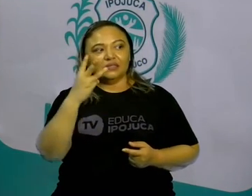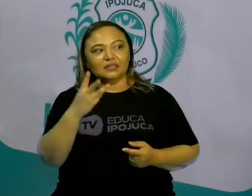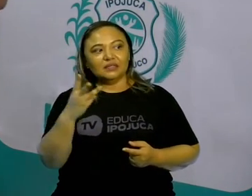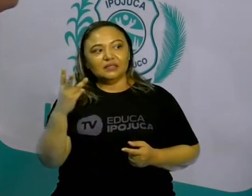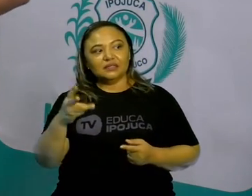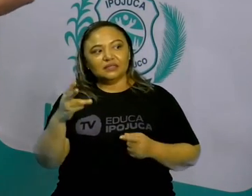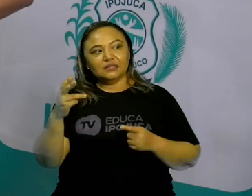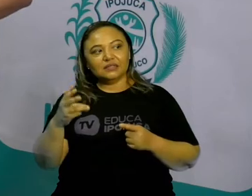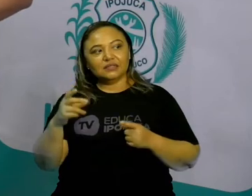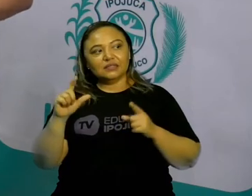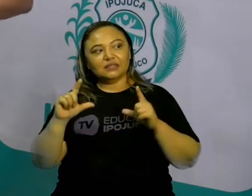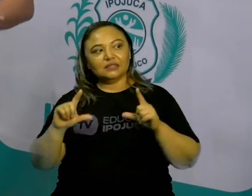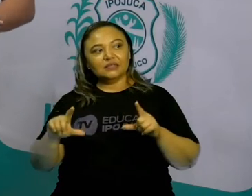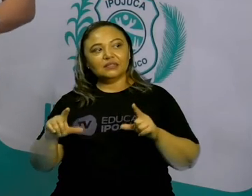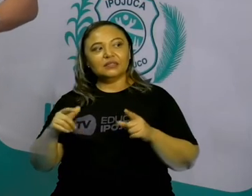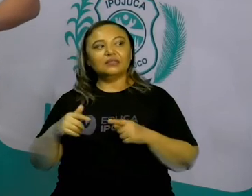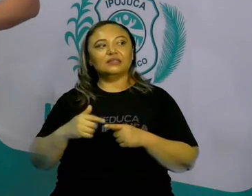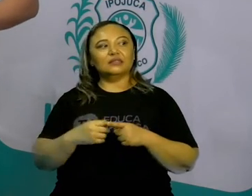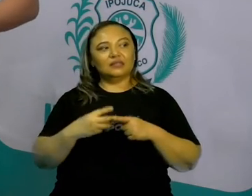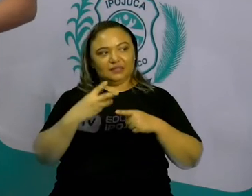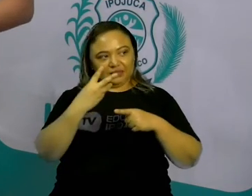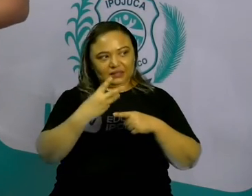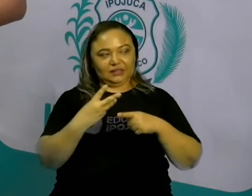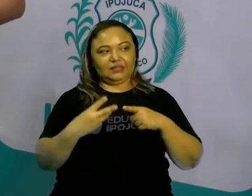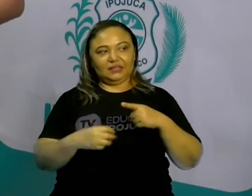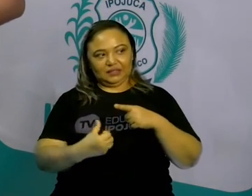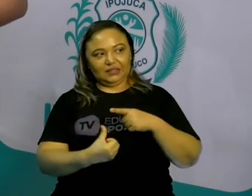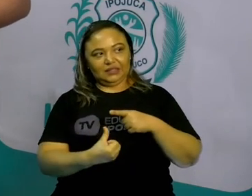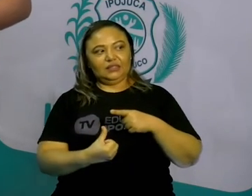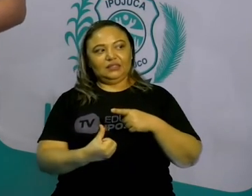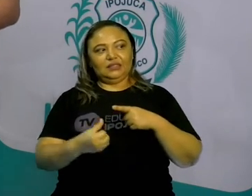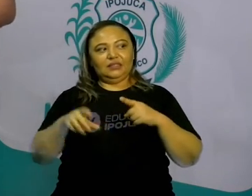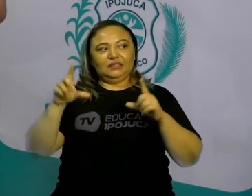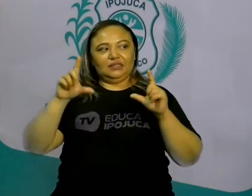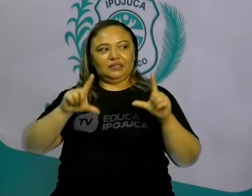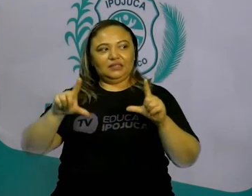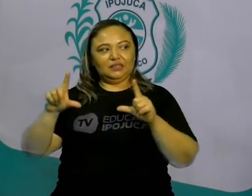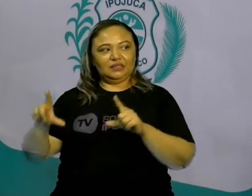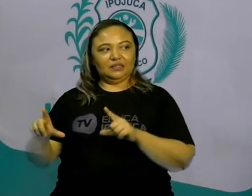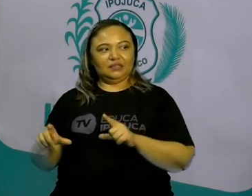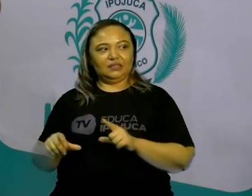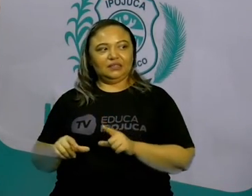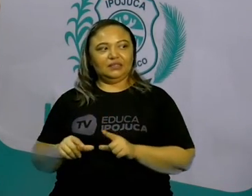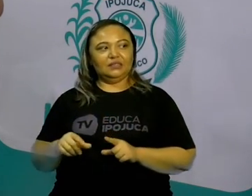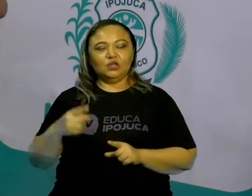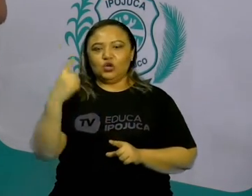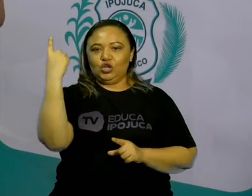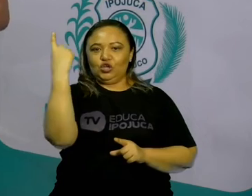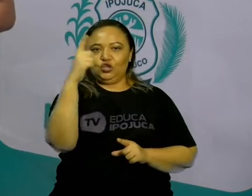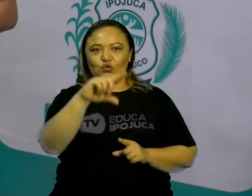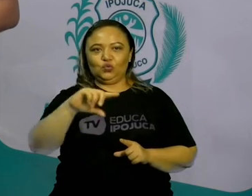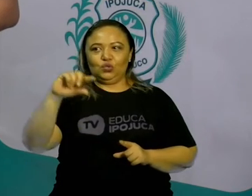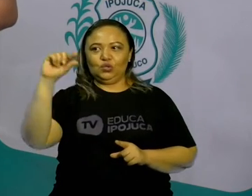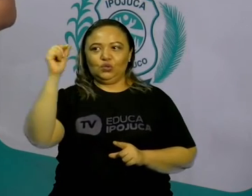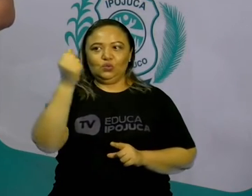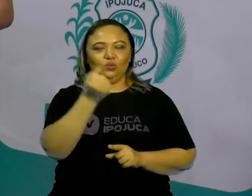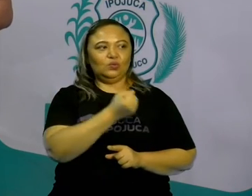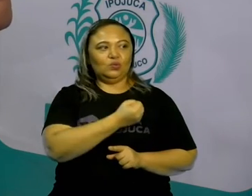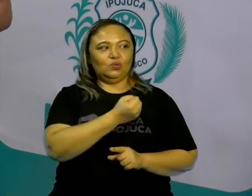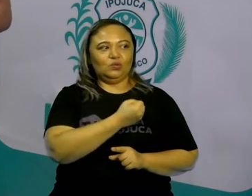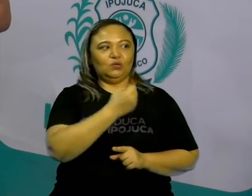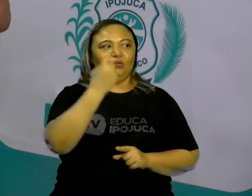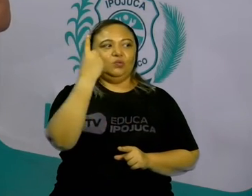bananas disponíveis em sete quadradinho Pois é e aí será que o meu vai acertar Será que tá num